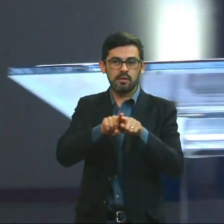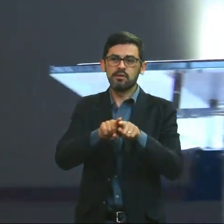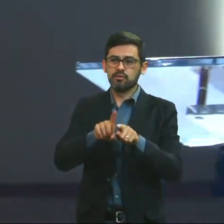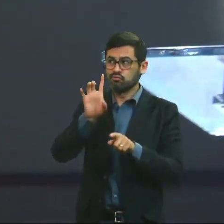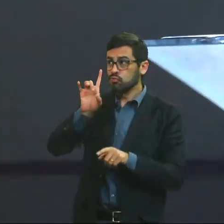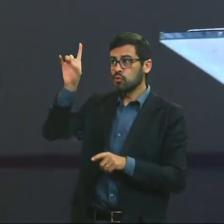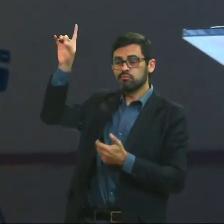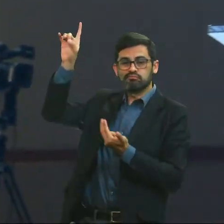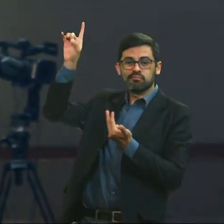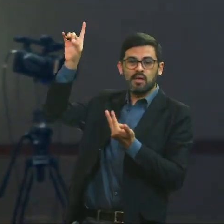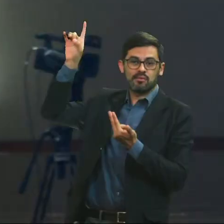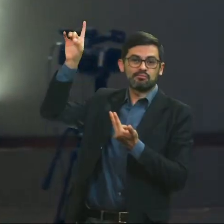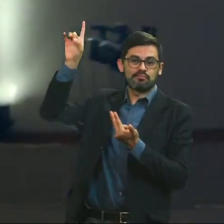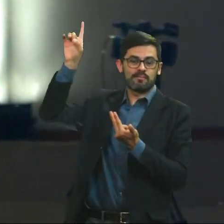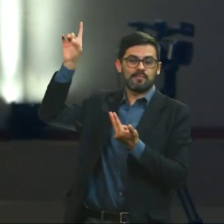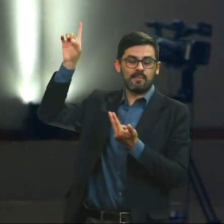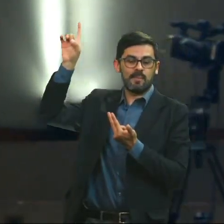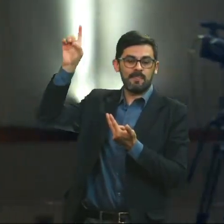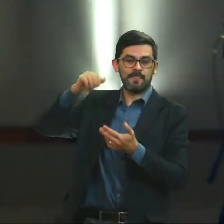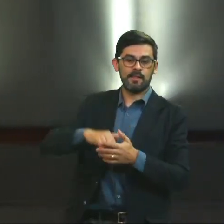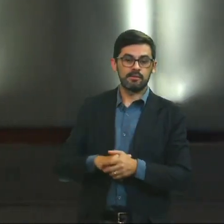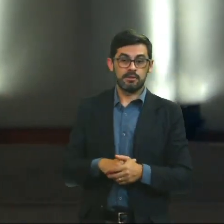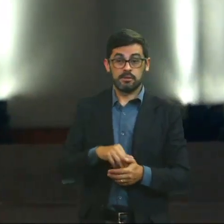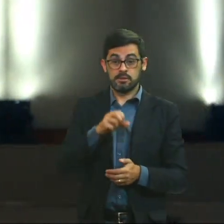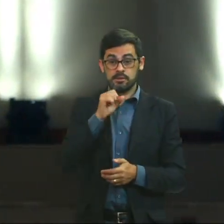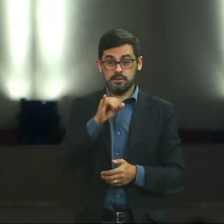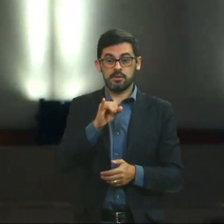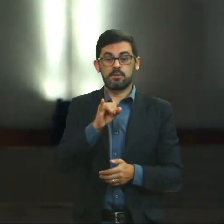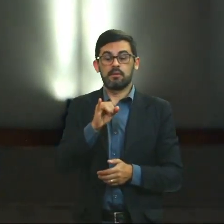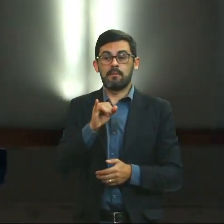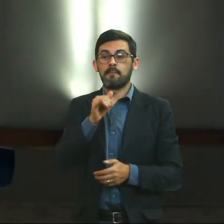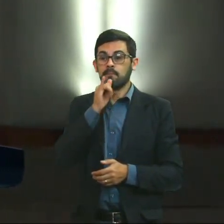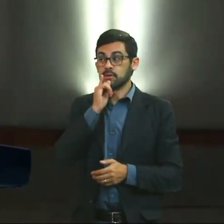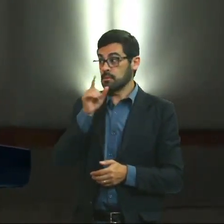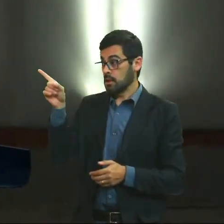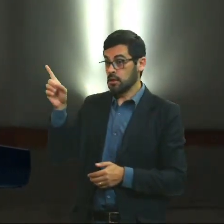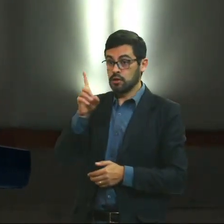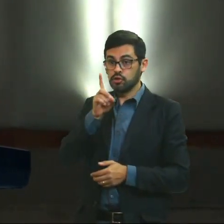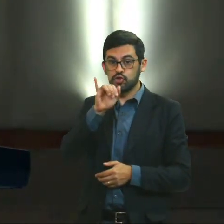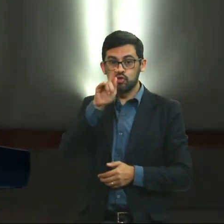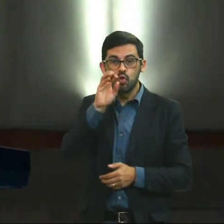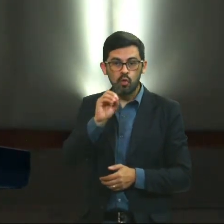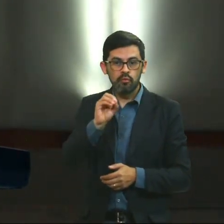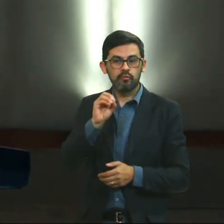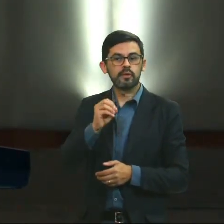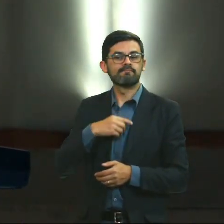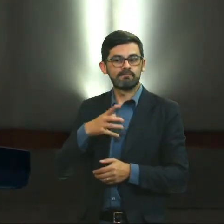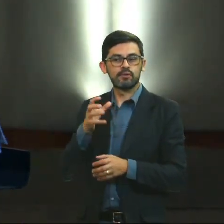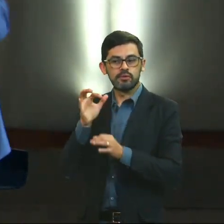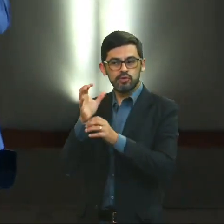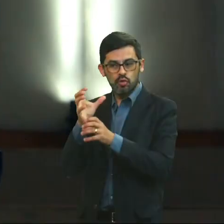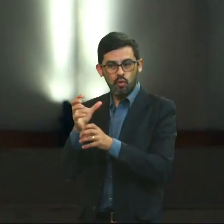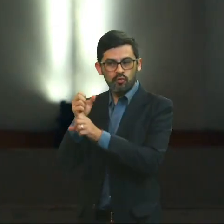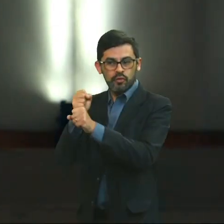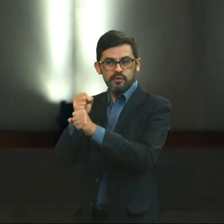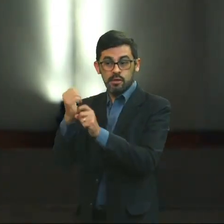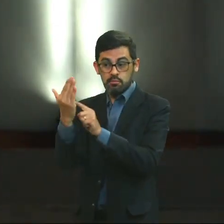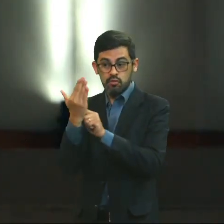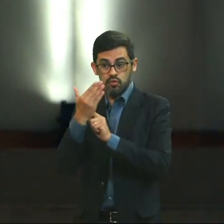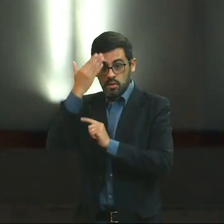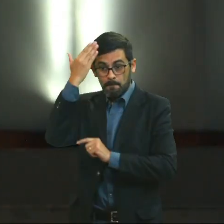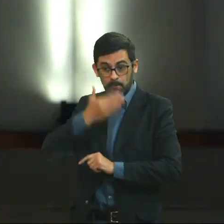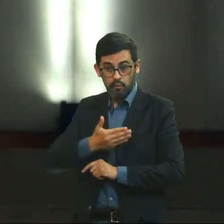mesma coisa. Se o Diogo for digno de confiança, e ele provou isso